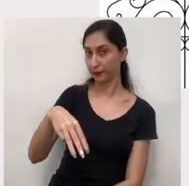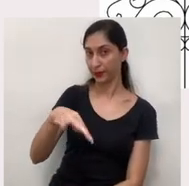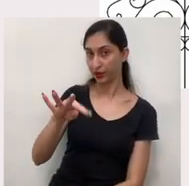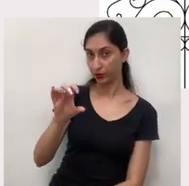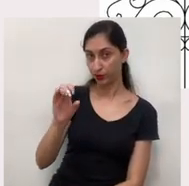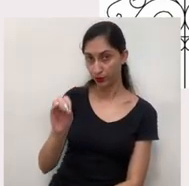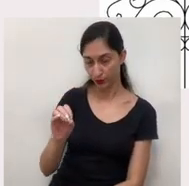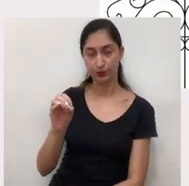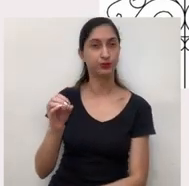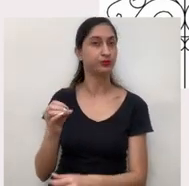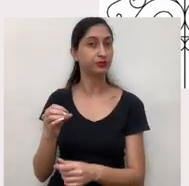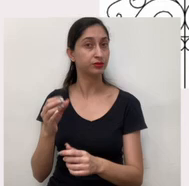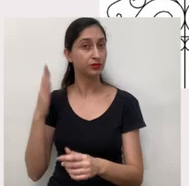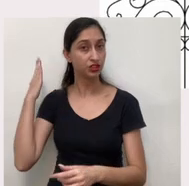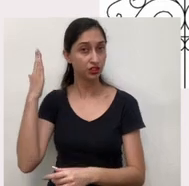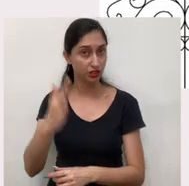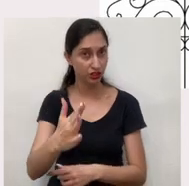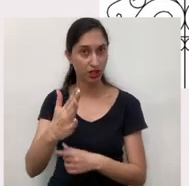ali e pensar assim,